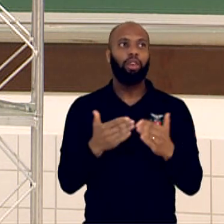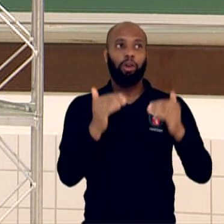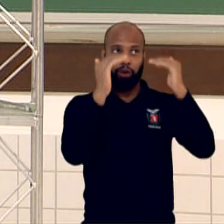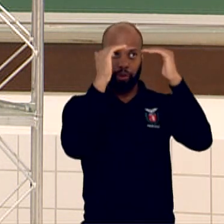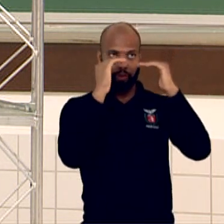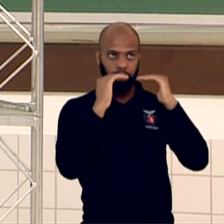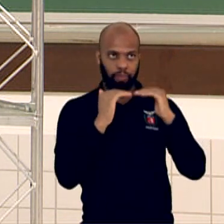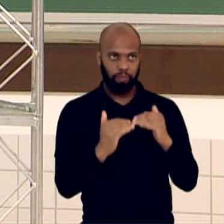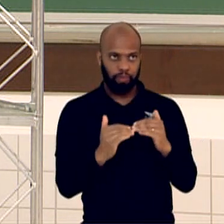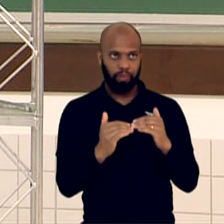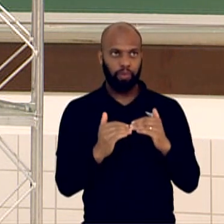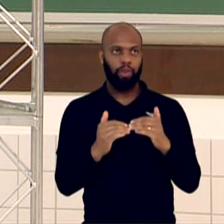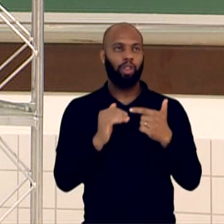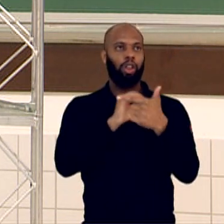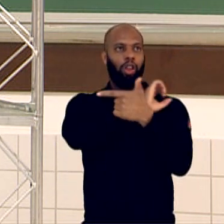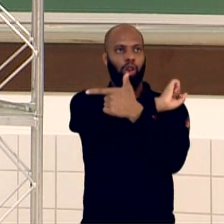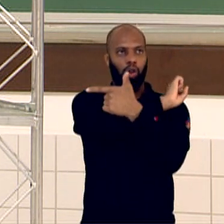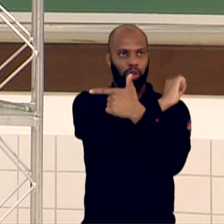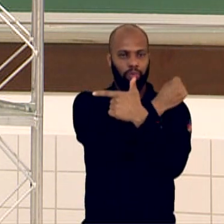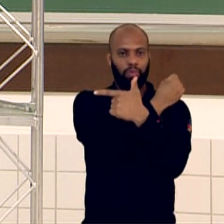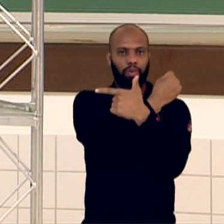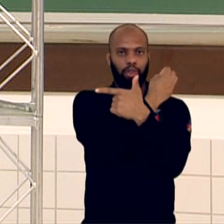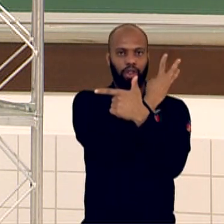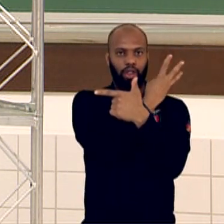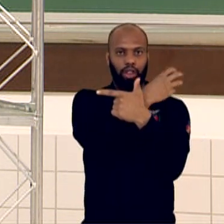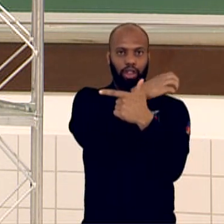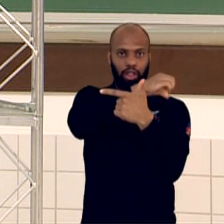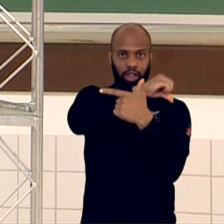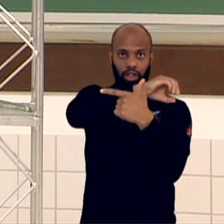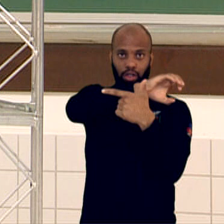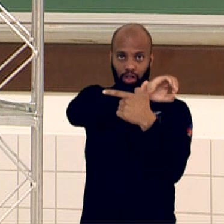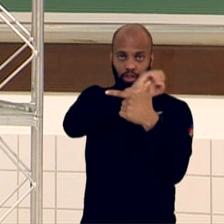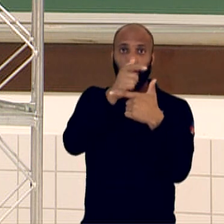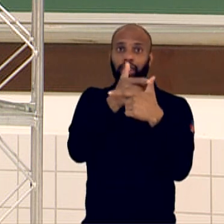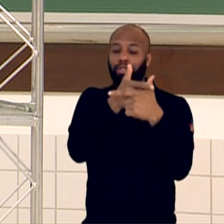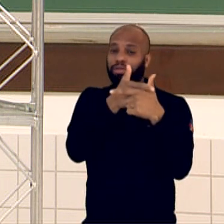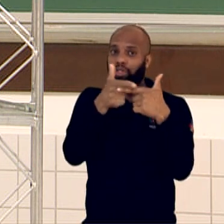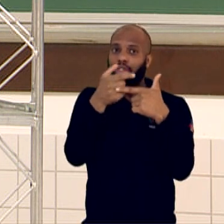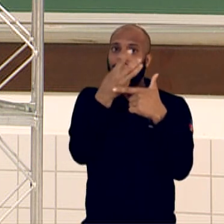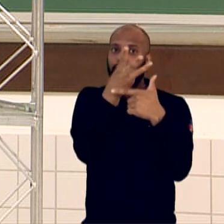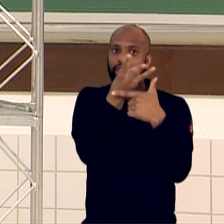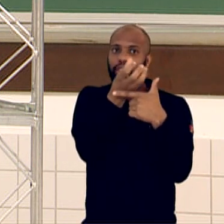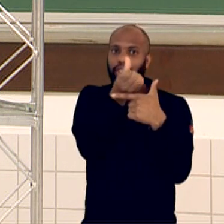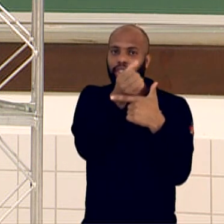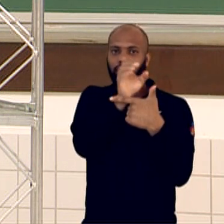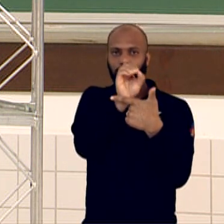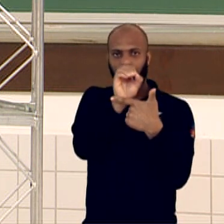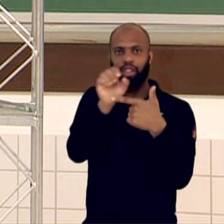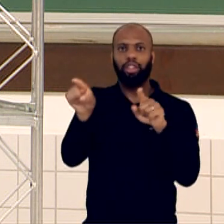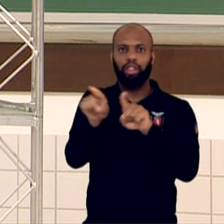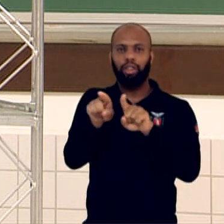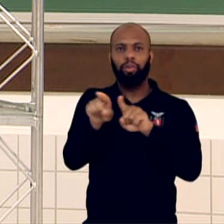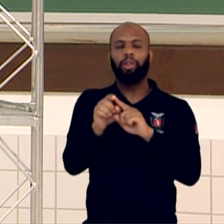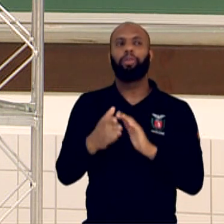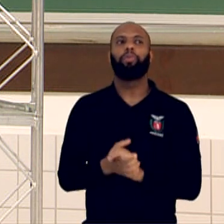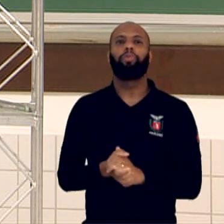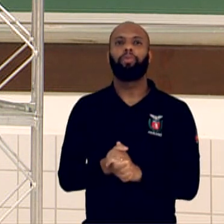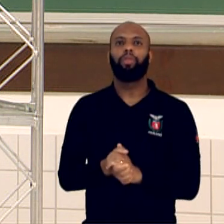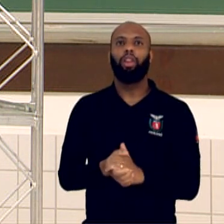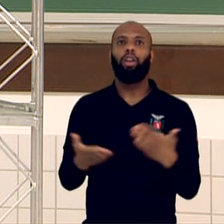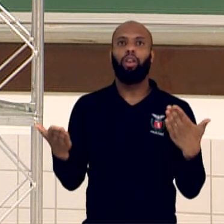processo com o 8.390. Então, vamos fazer a divisão por 360. Nesse